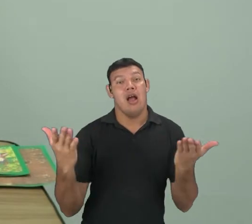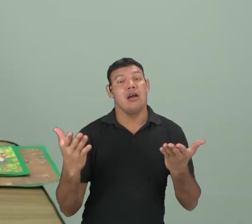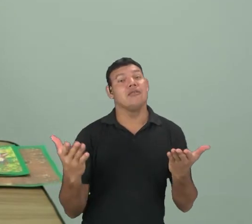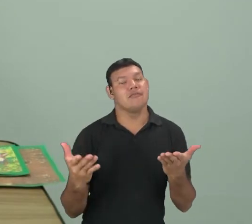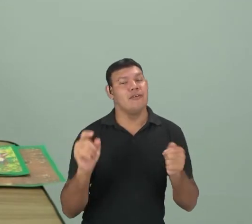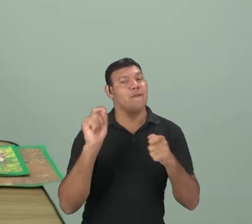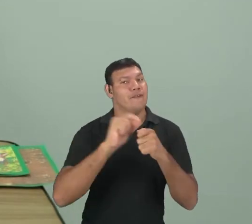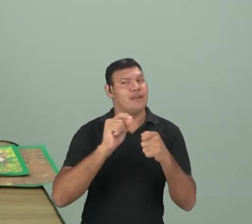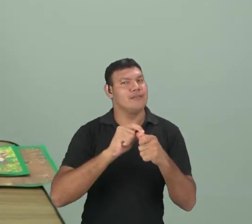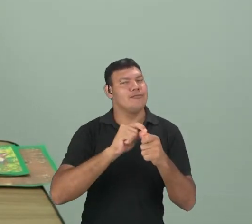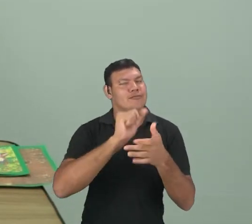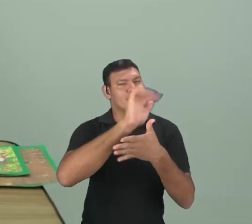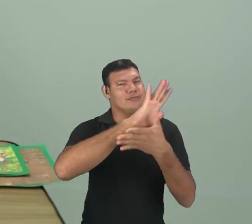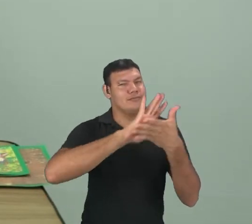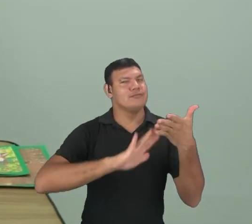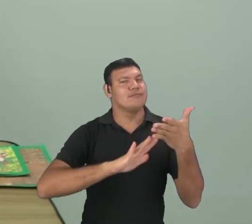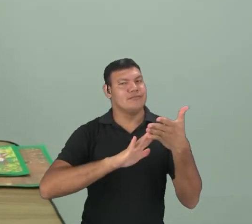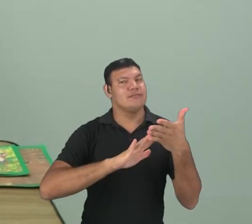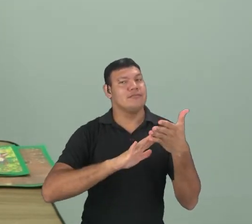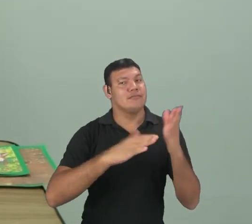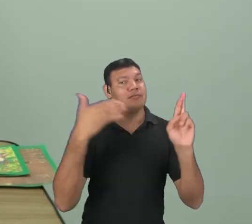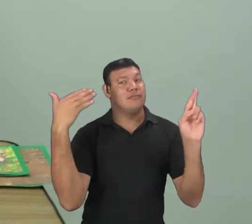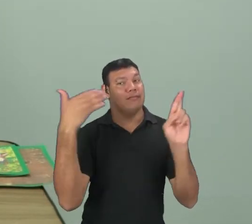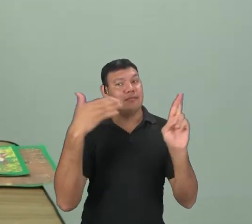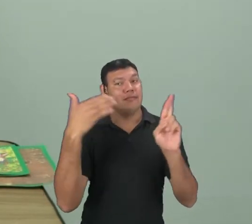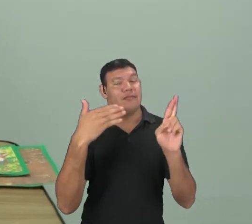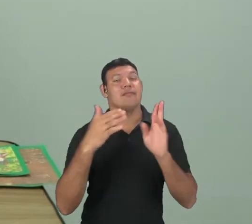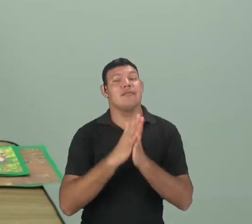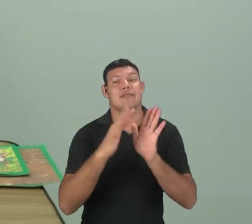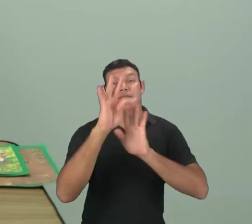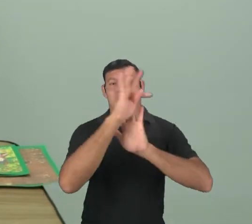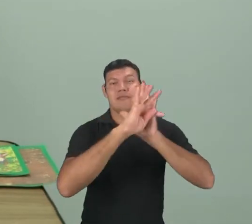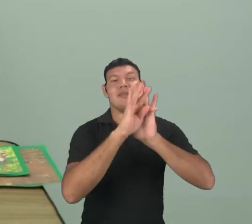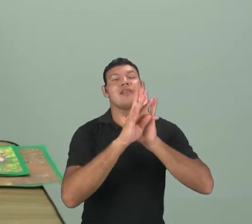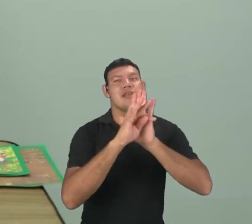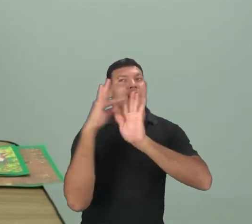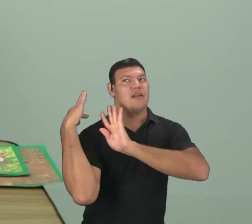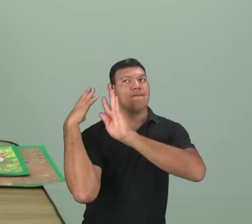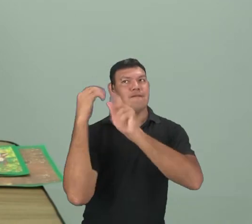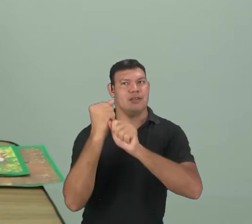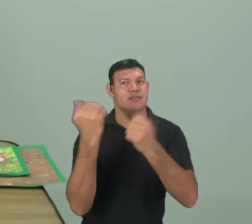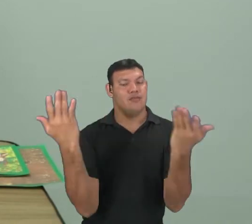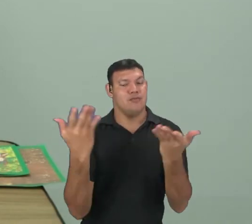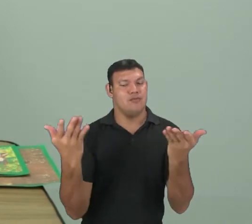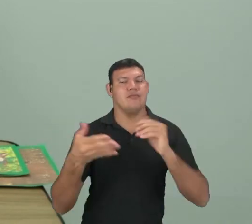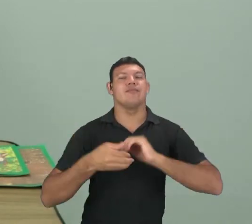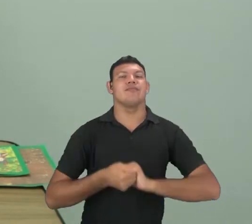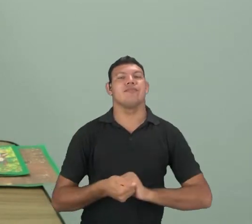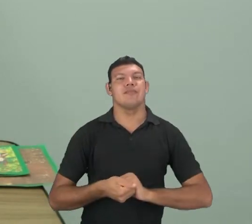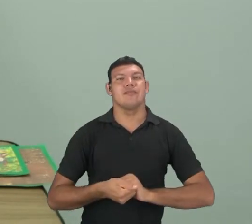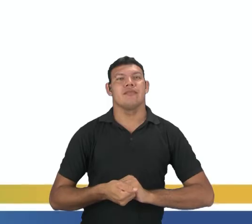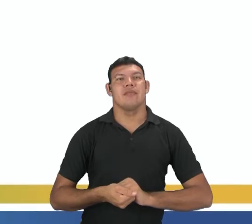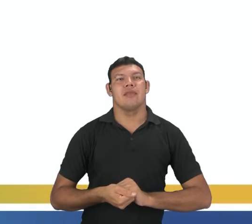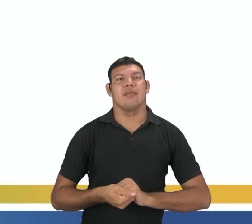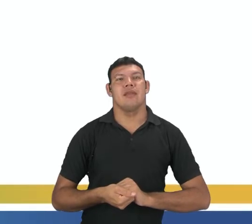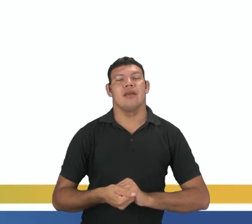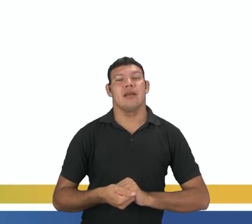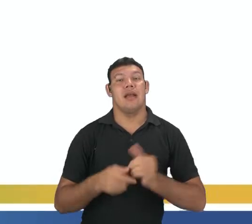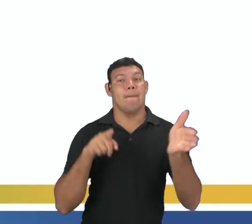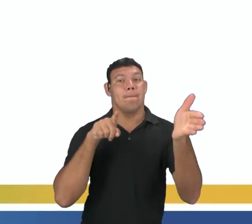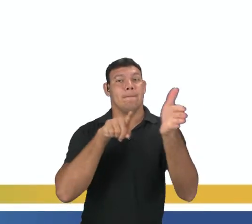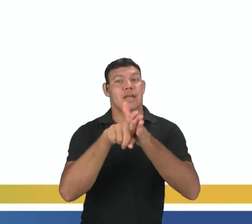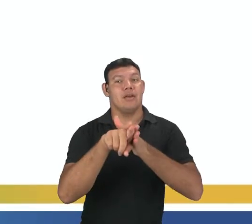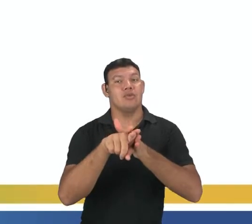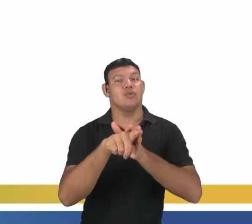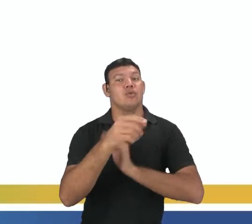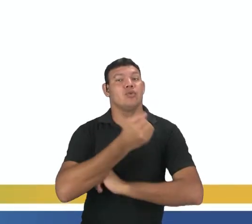algumas atividades relacionadas a esse texto, depois que a gente lembrou dele todo. A nossa primeira questão